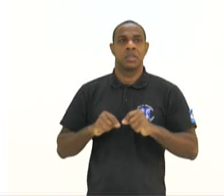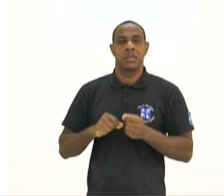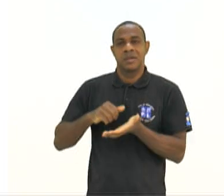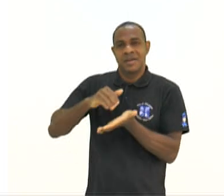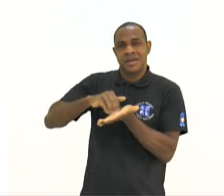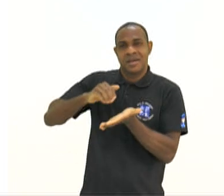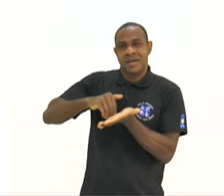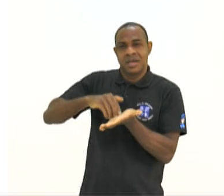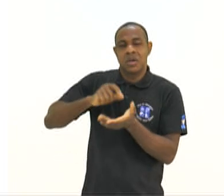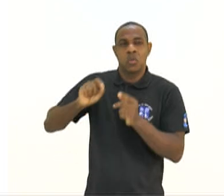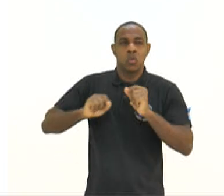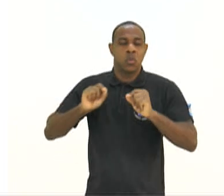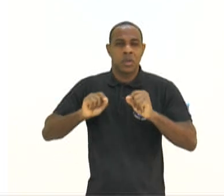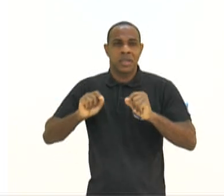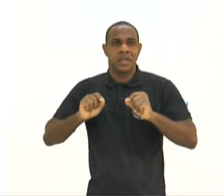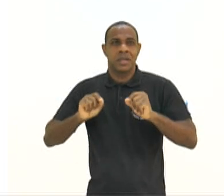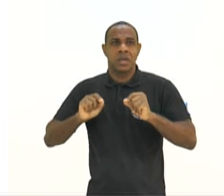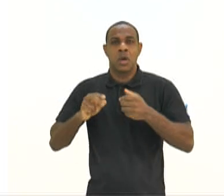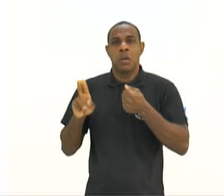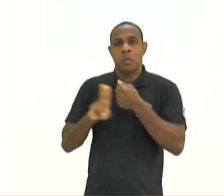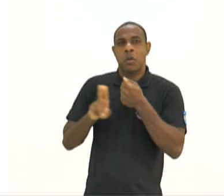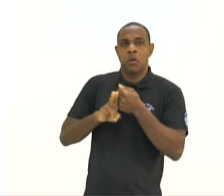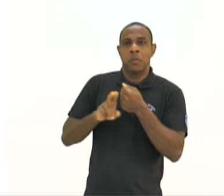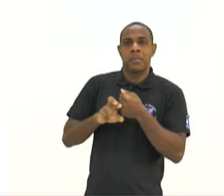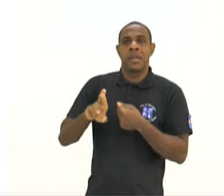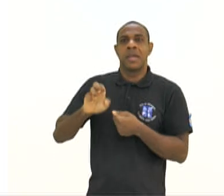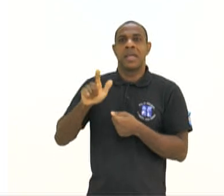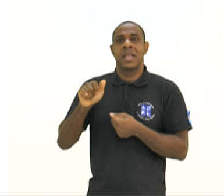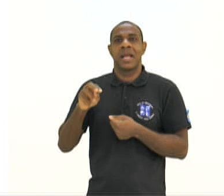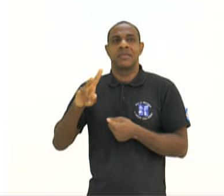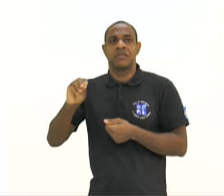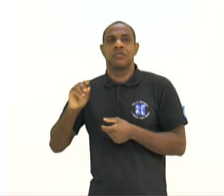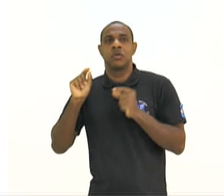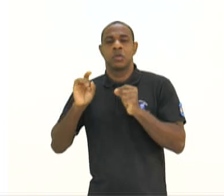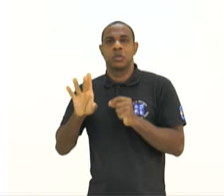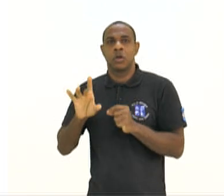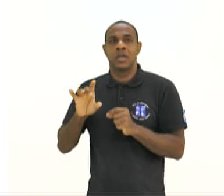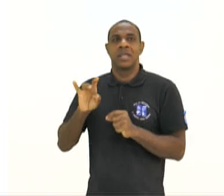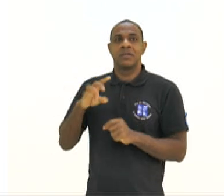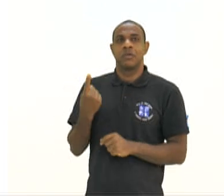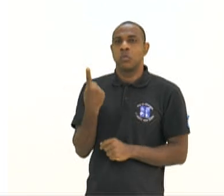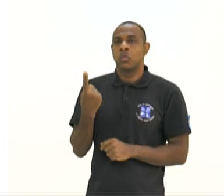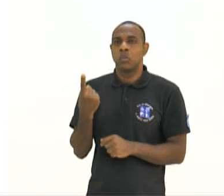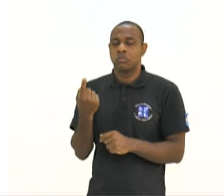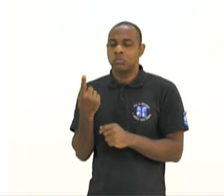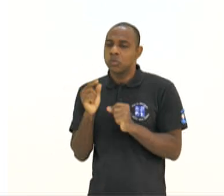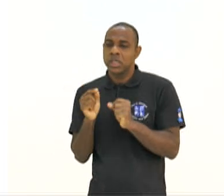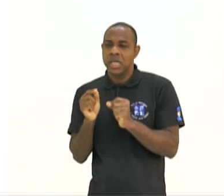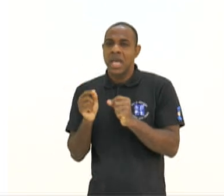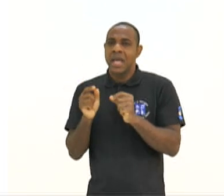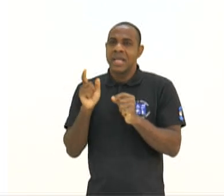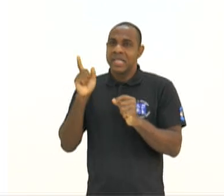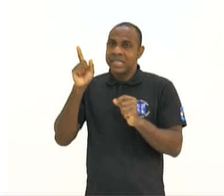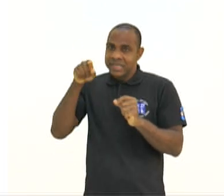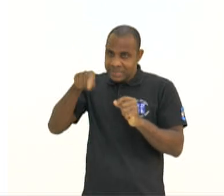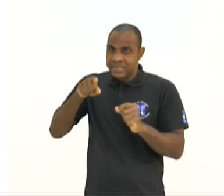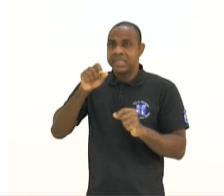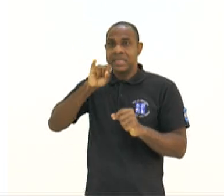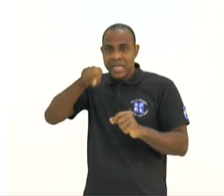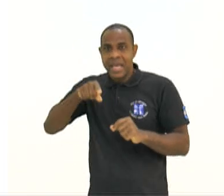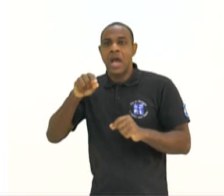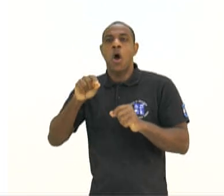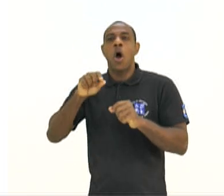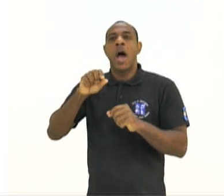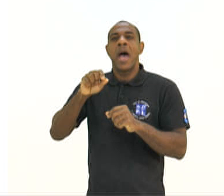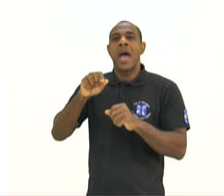omitir o pronome relativo apenas se ele for objeto dentro da frase. Se ele fizer função de